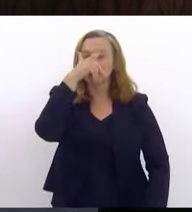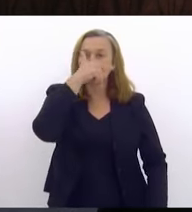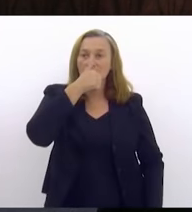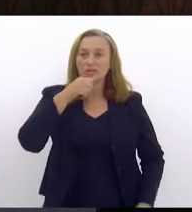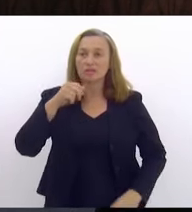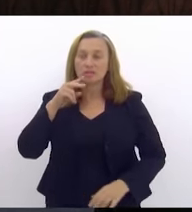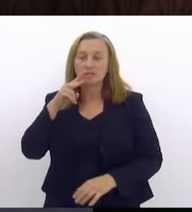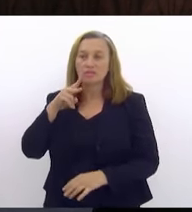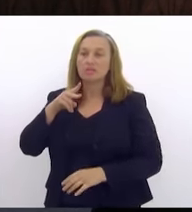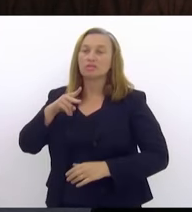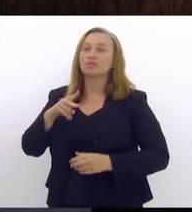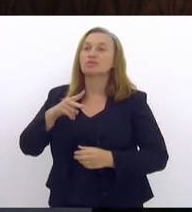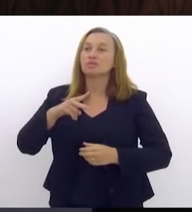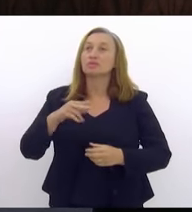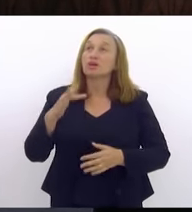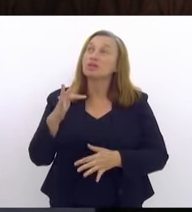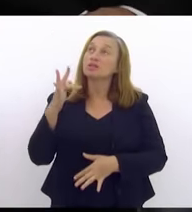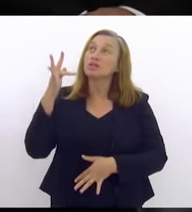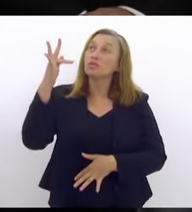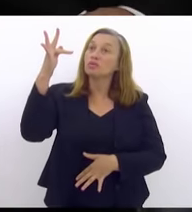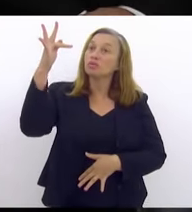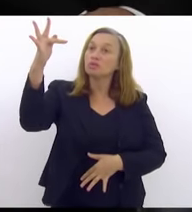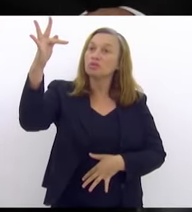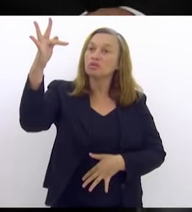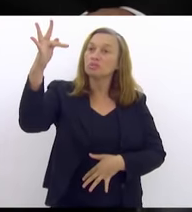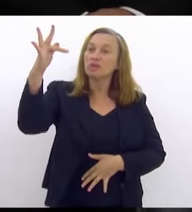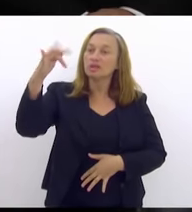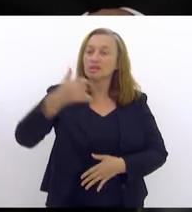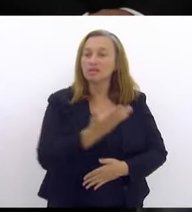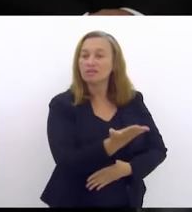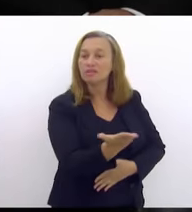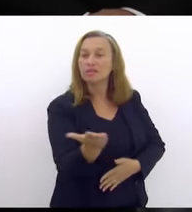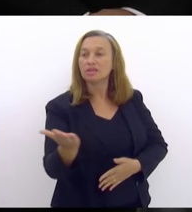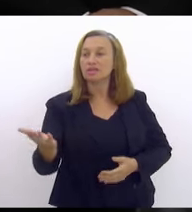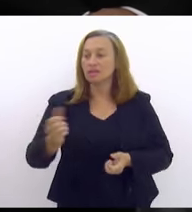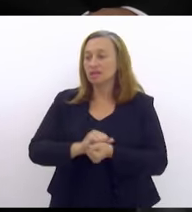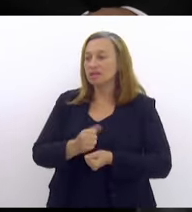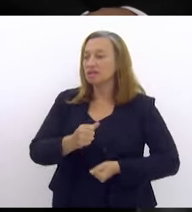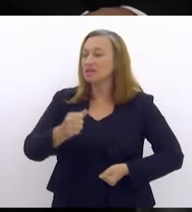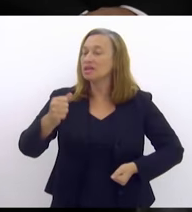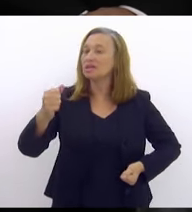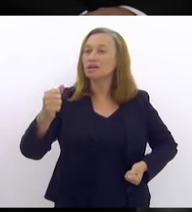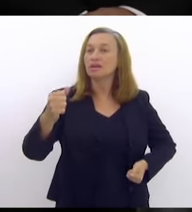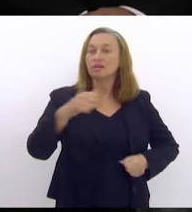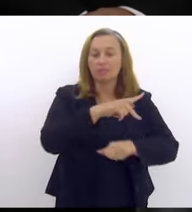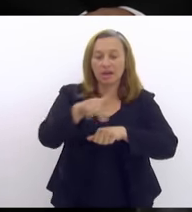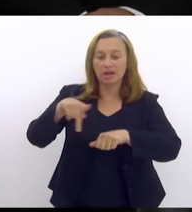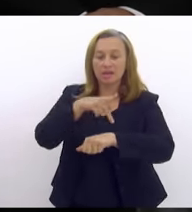Esperança, grandeza.